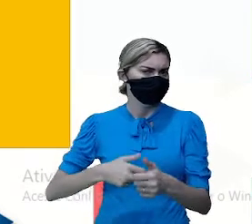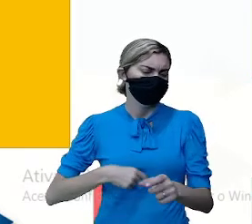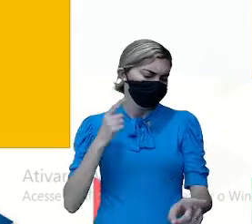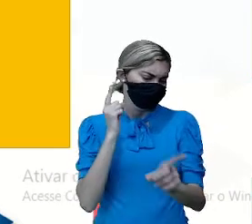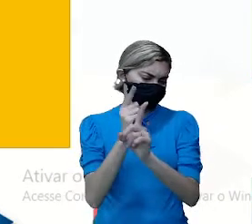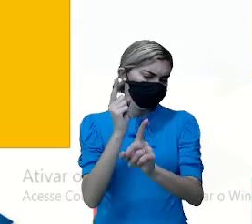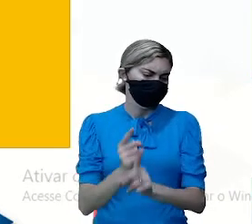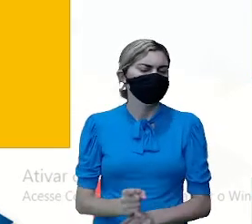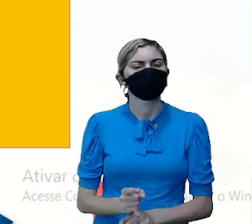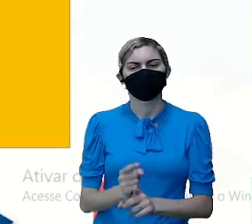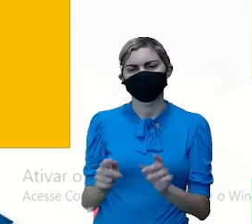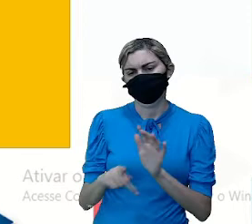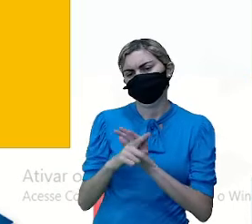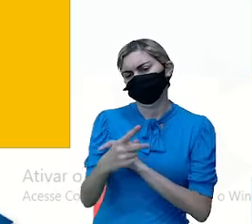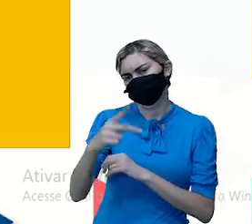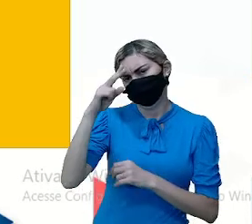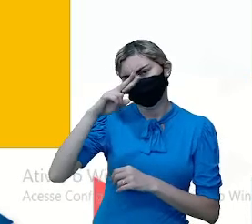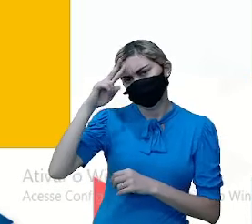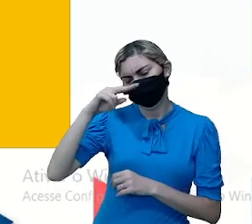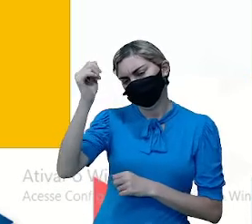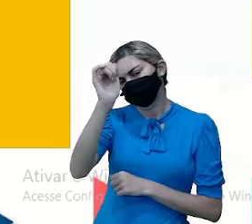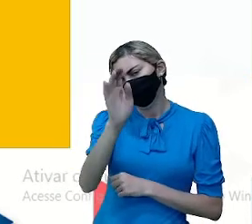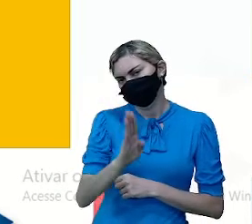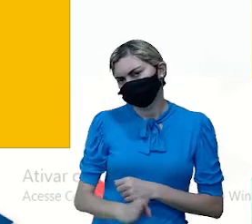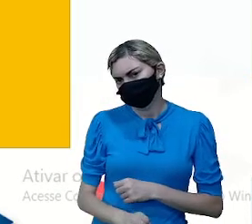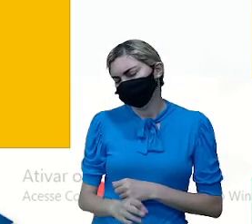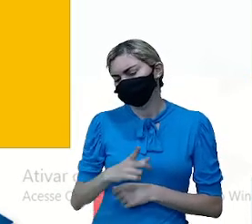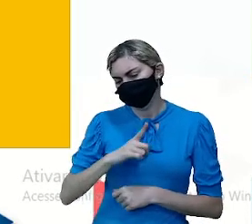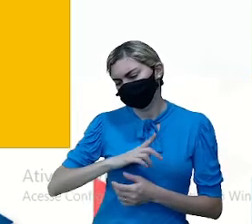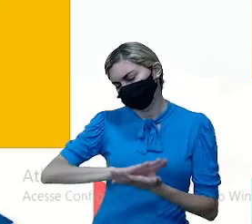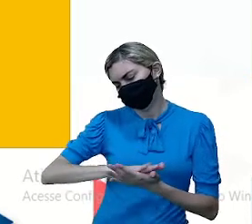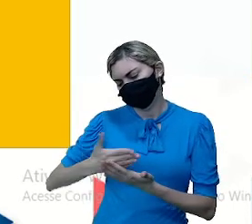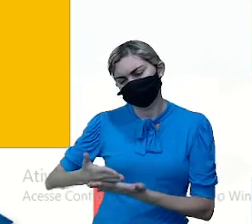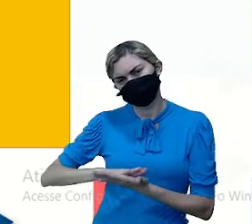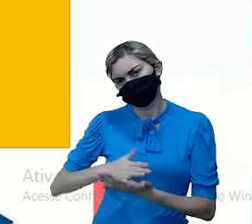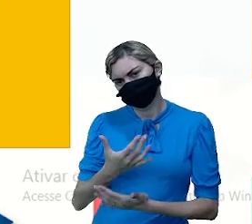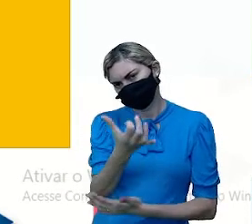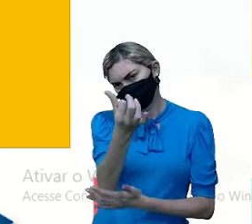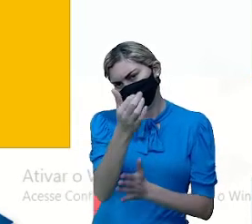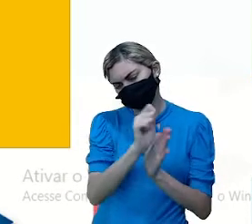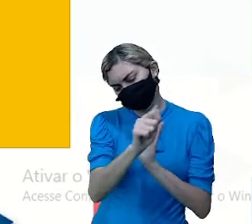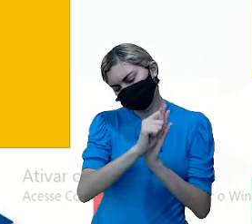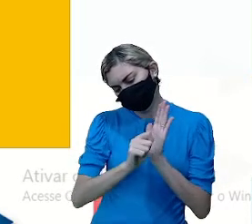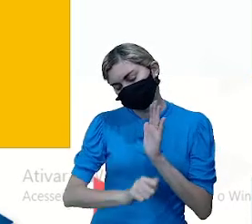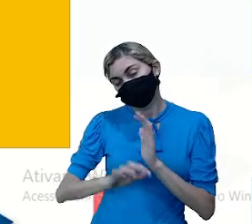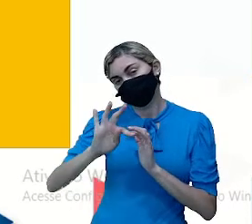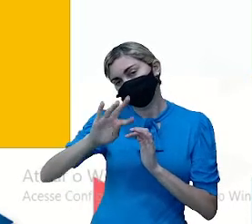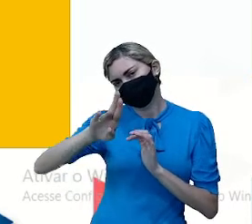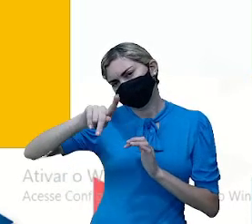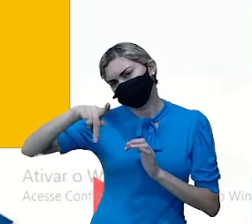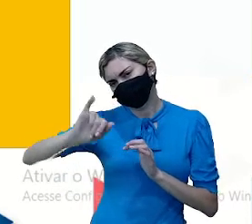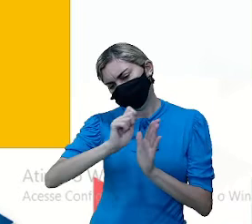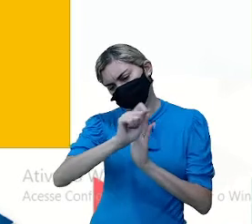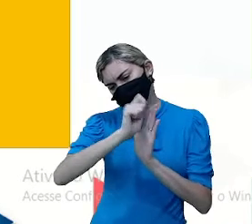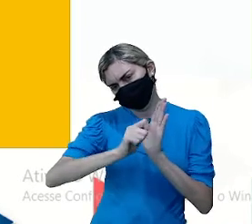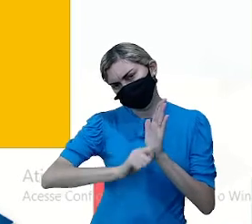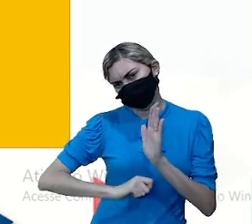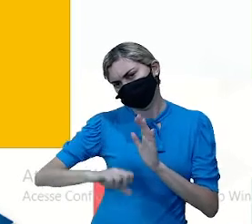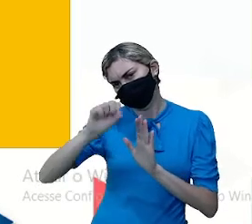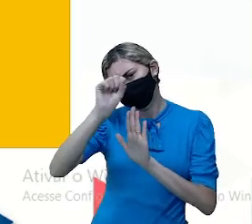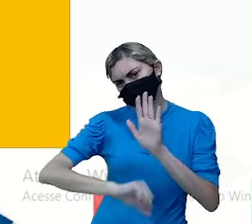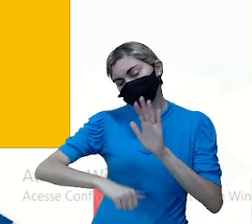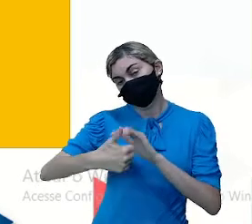uma parte da história do Brasil. Ele traduziu 6 cartas em tupi, escritas no